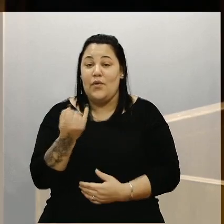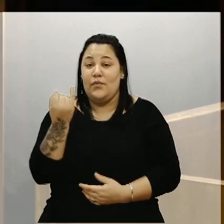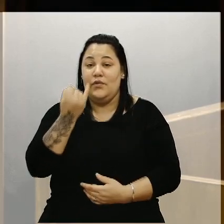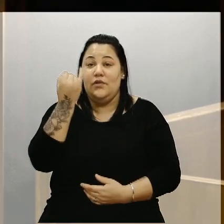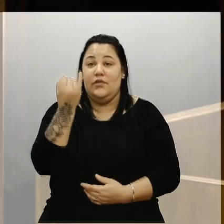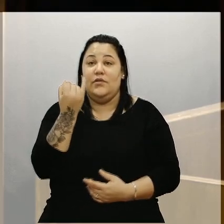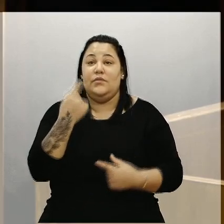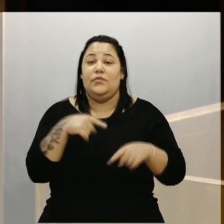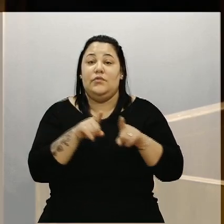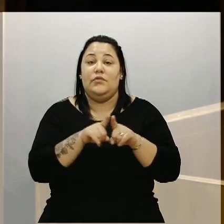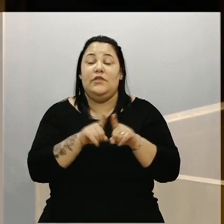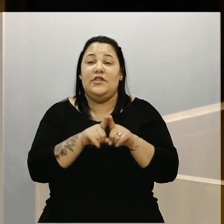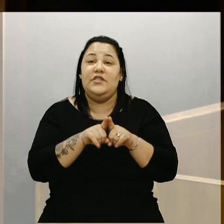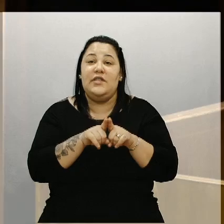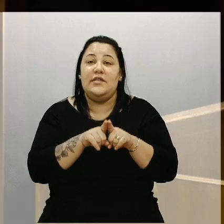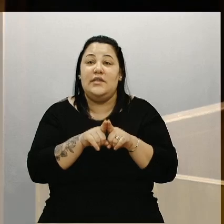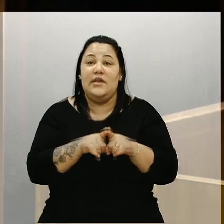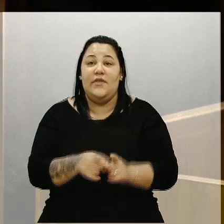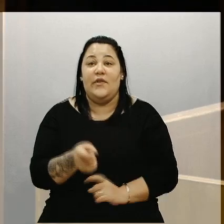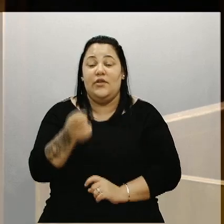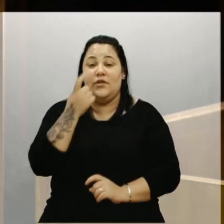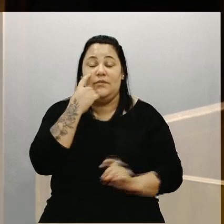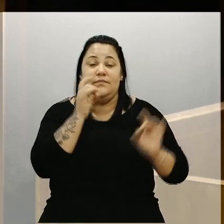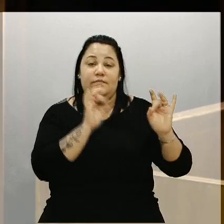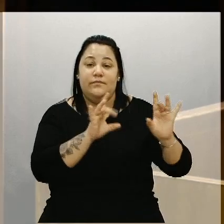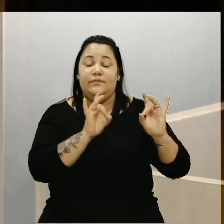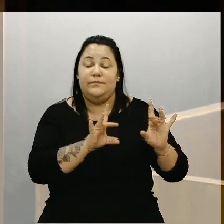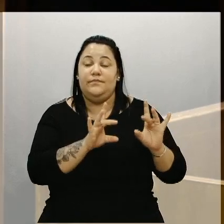economia, especialmente em tempos de crise.